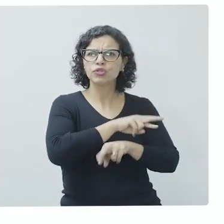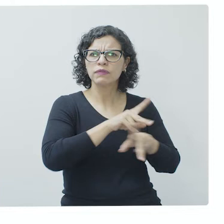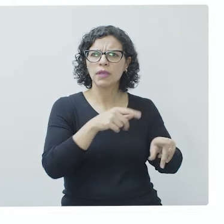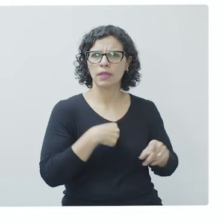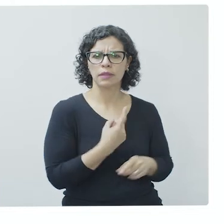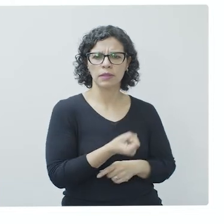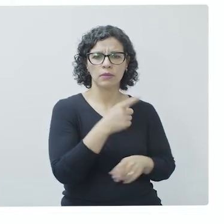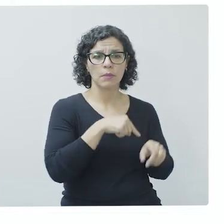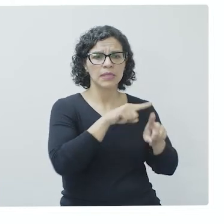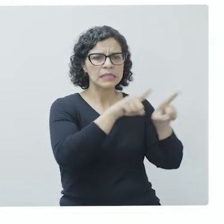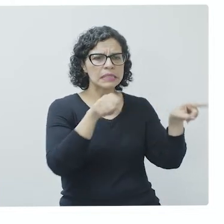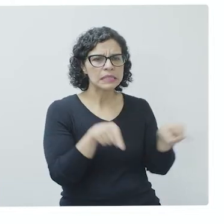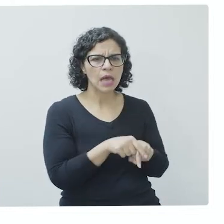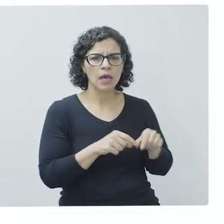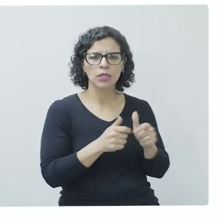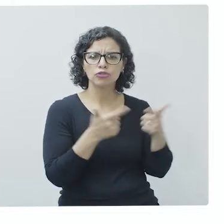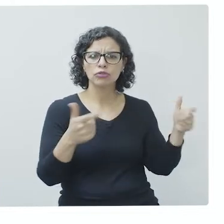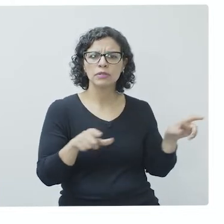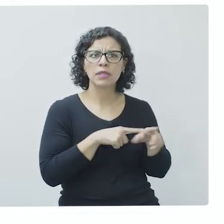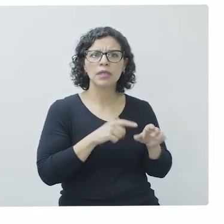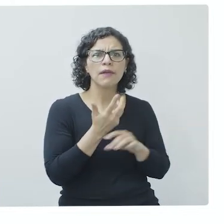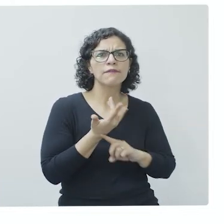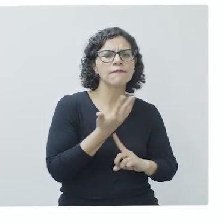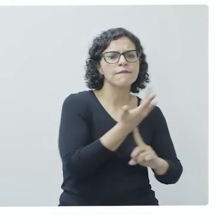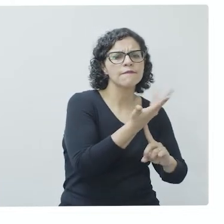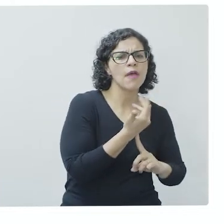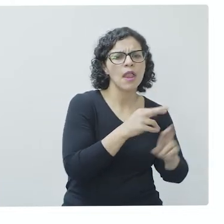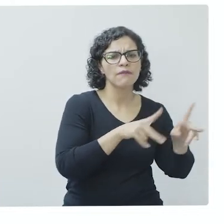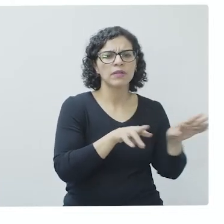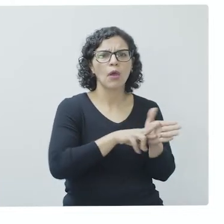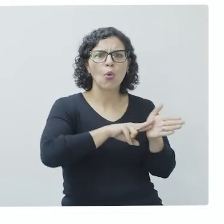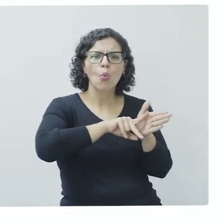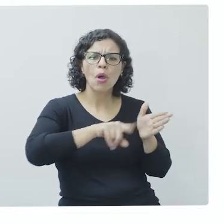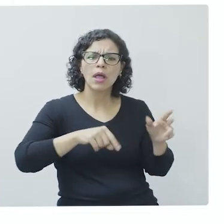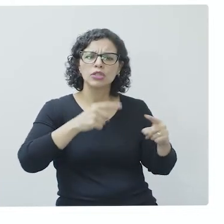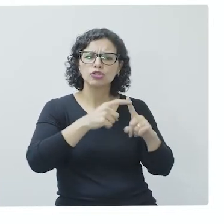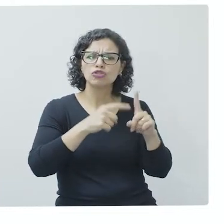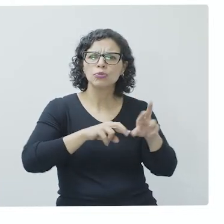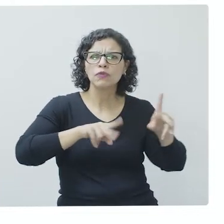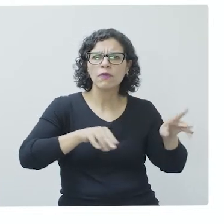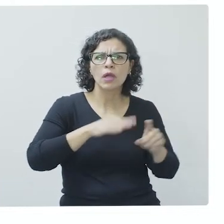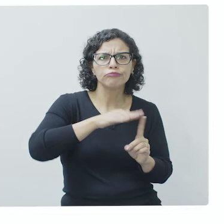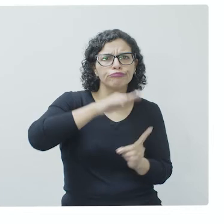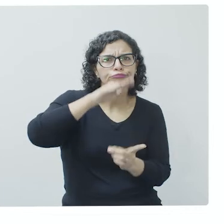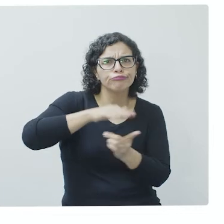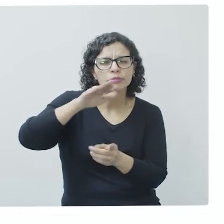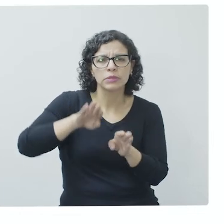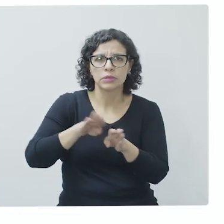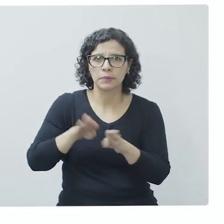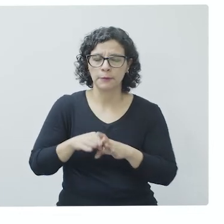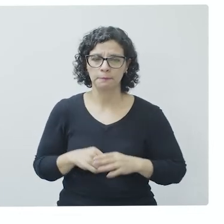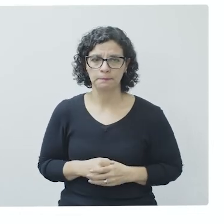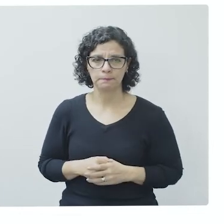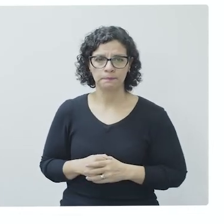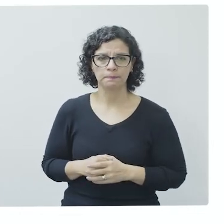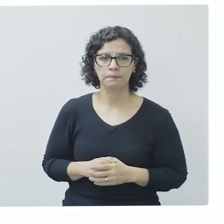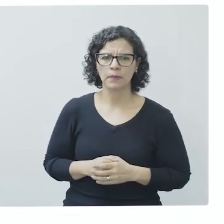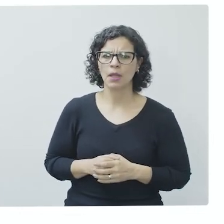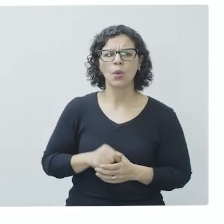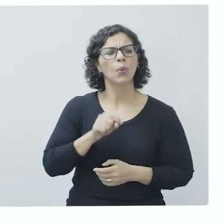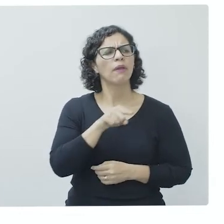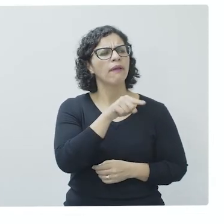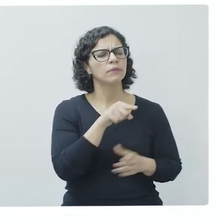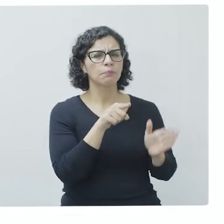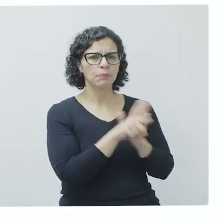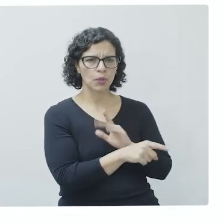estranho. Era um salão imenso, cheio de velas acesas, de todas as qualidades, tipos e tamanhos. O